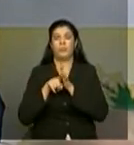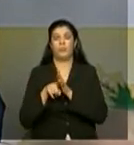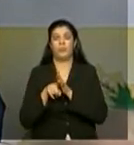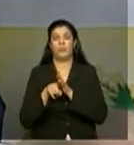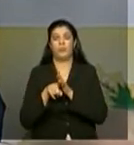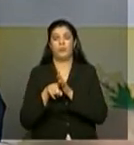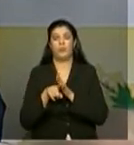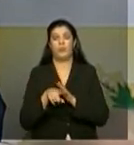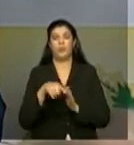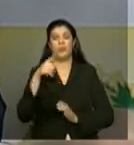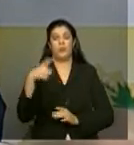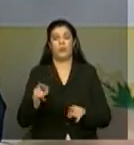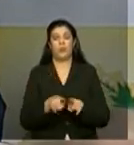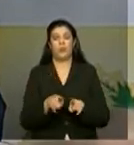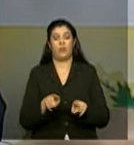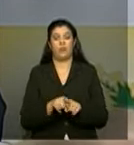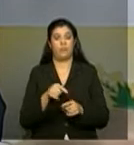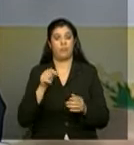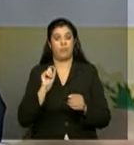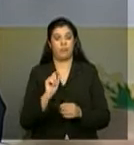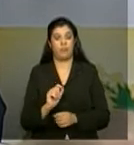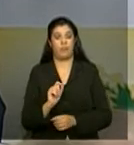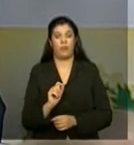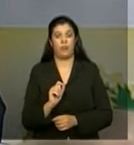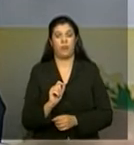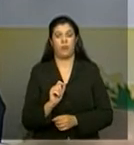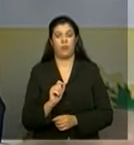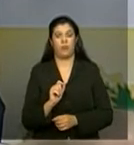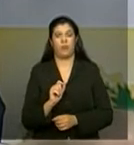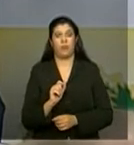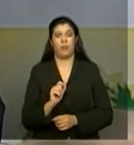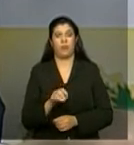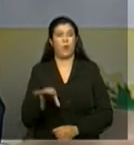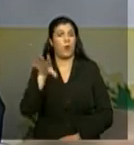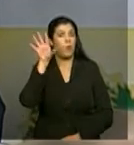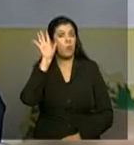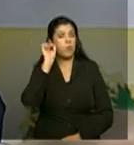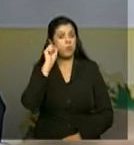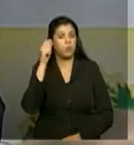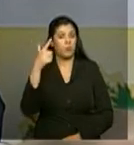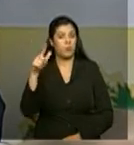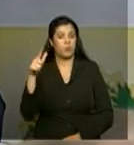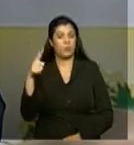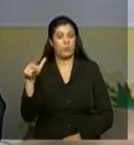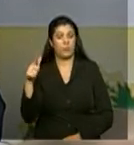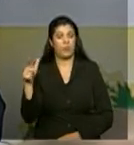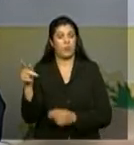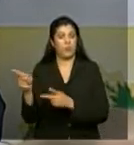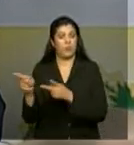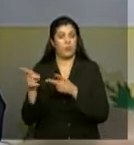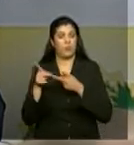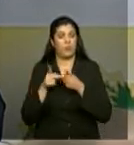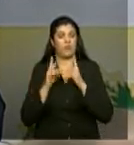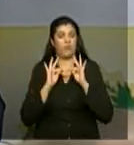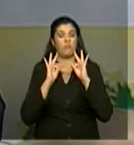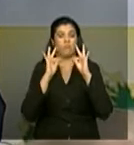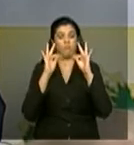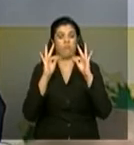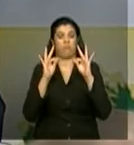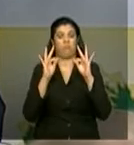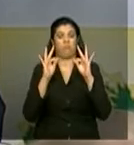ea outra questão é de que é esta oitiva destas destas